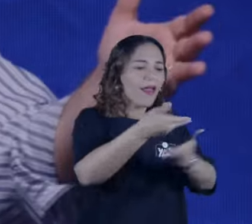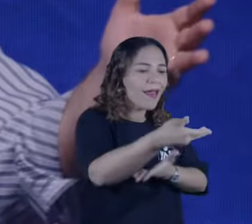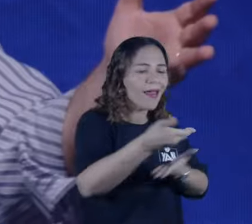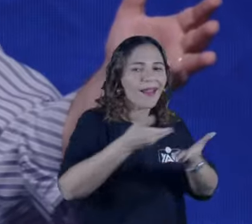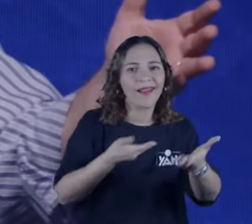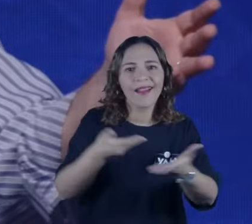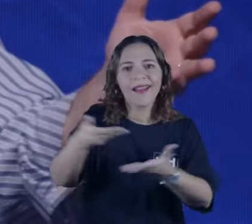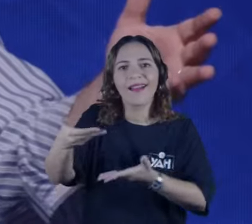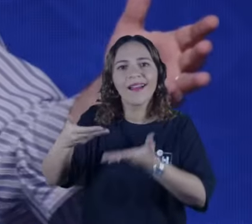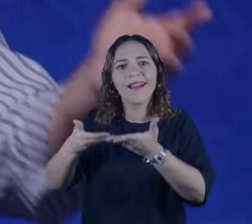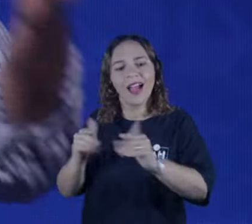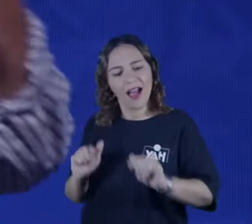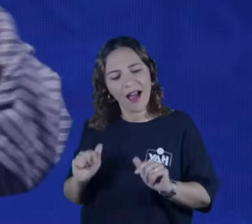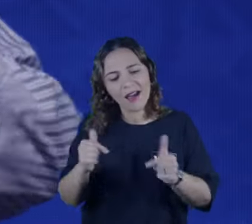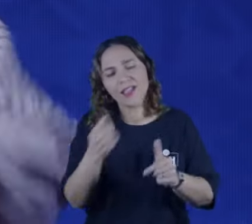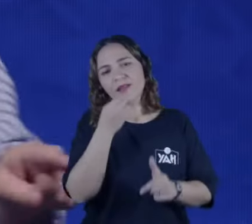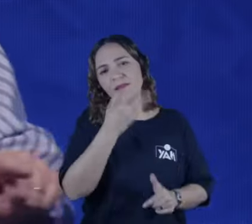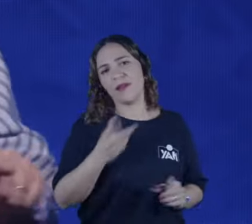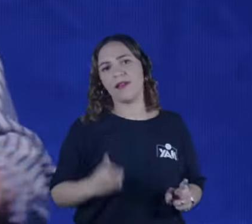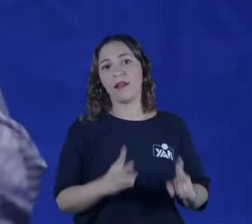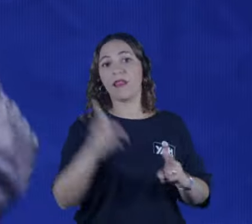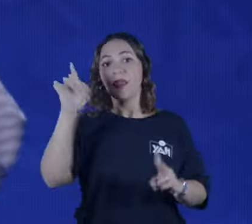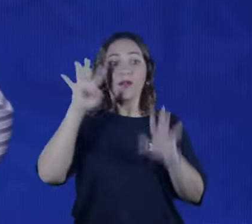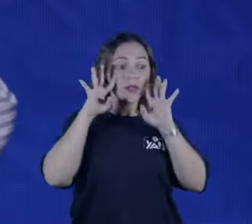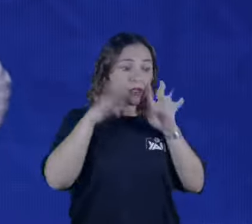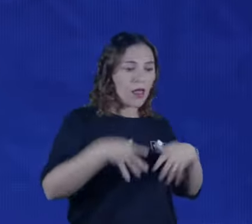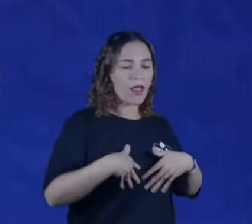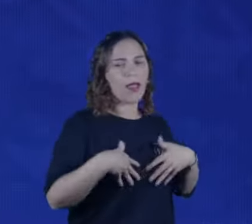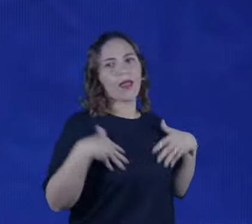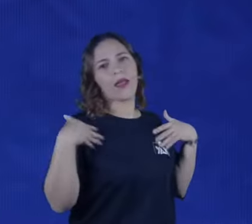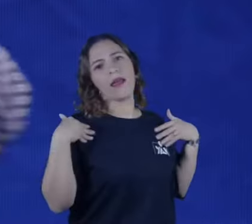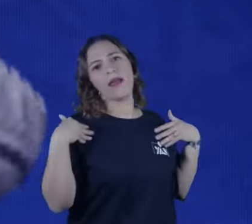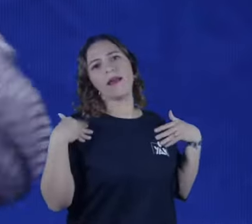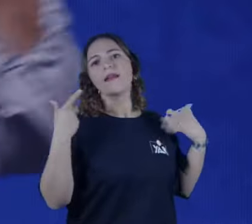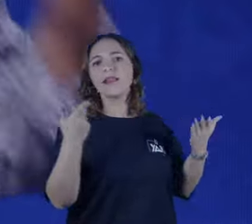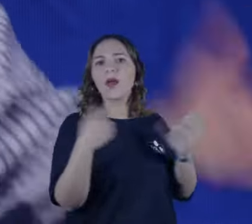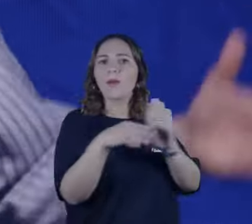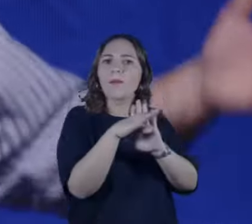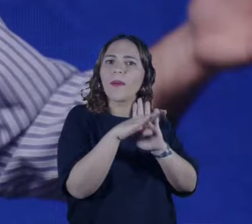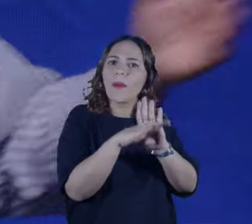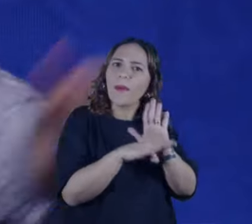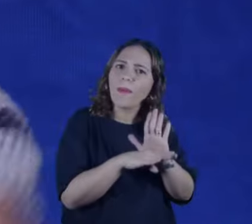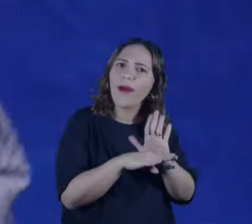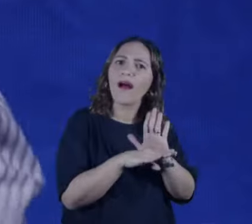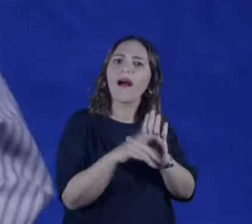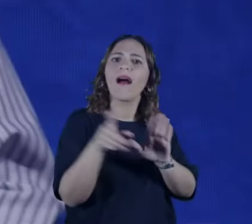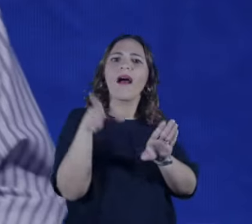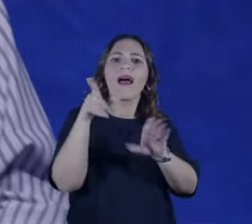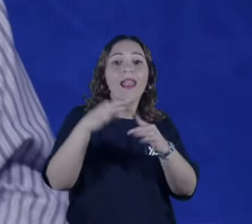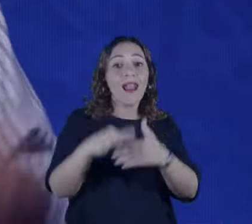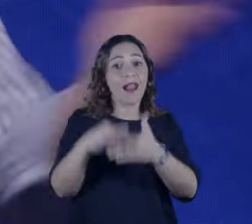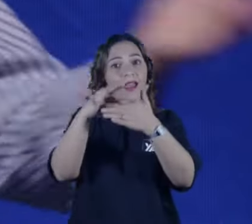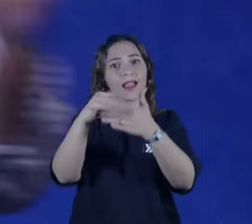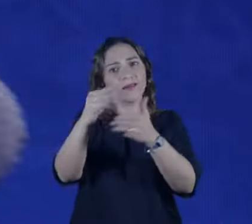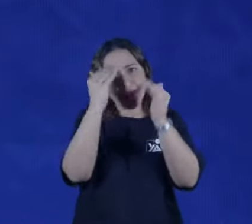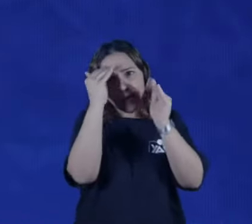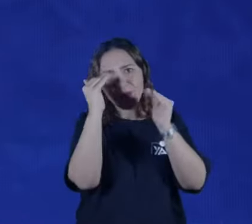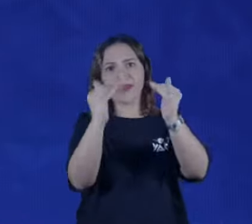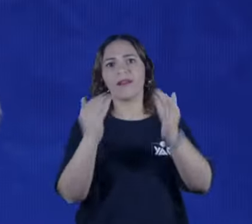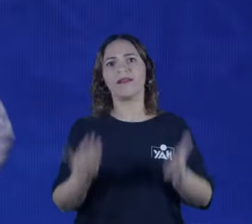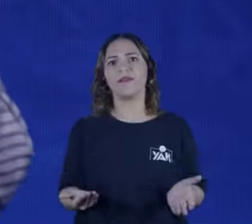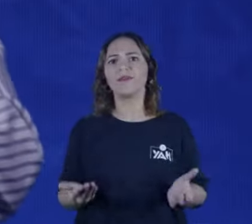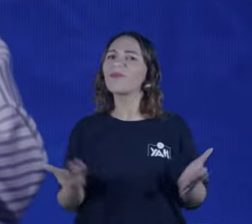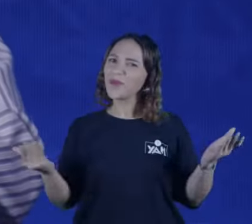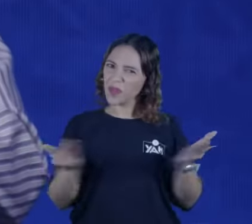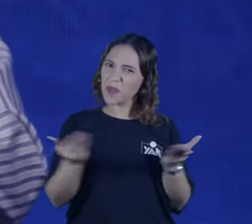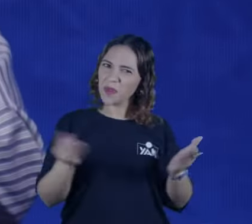mútua cooperação, Deus se comprasse. E aí diz: obedecei aos vossos guias. Hoje nós vivemos